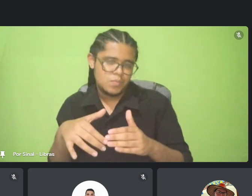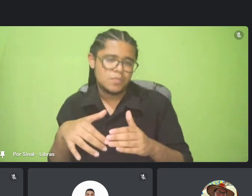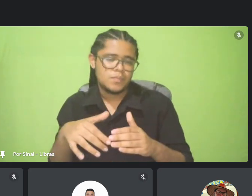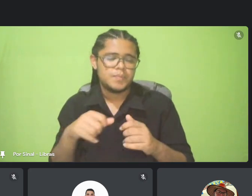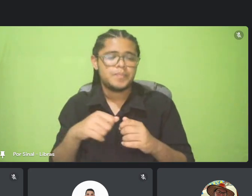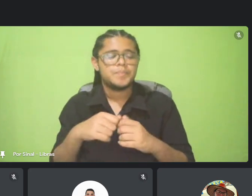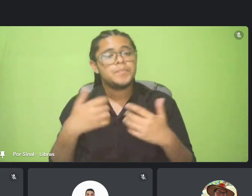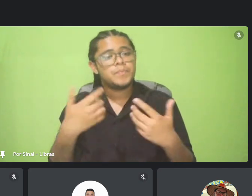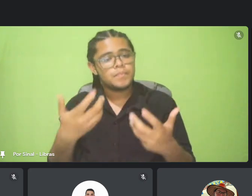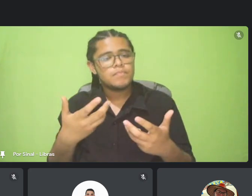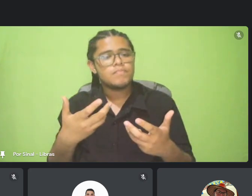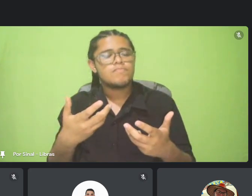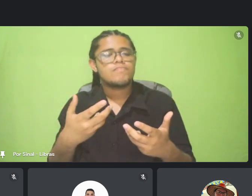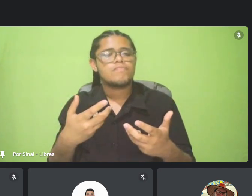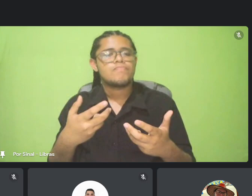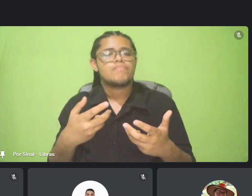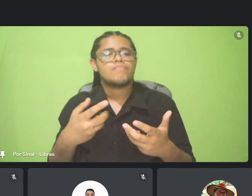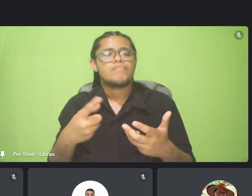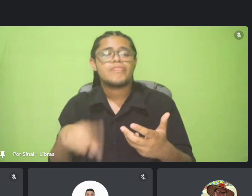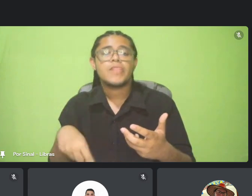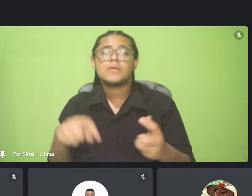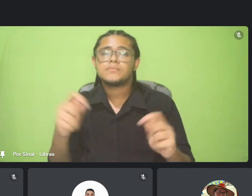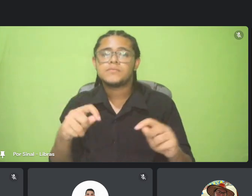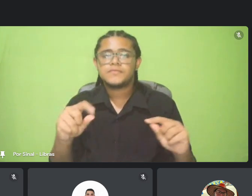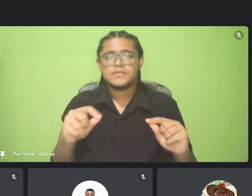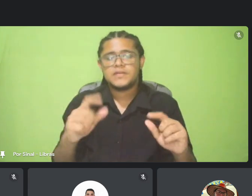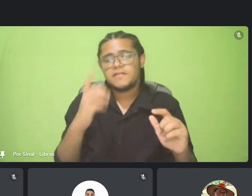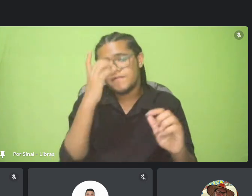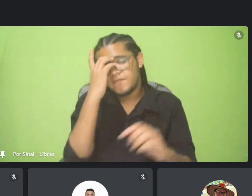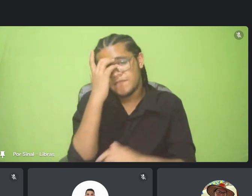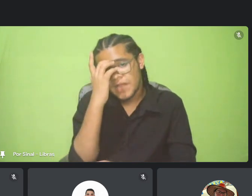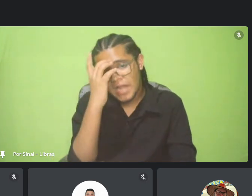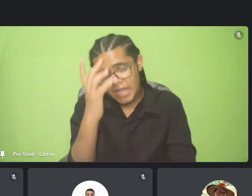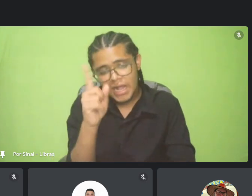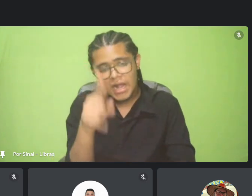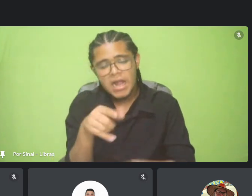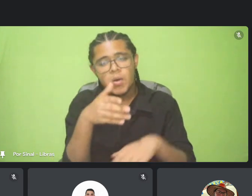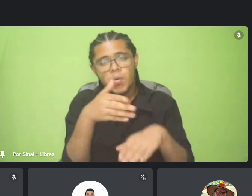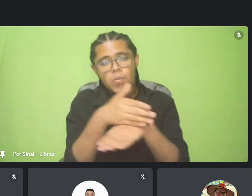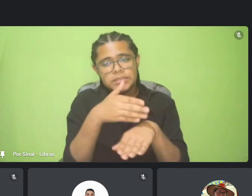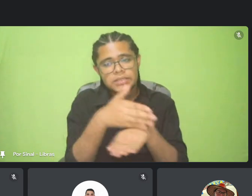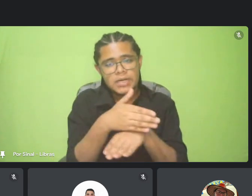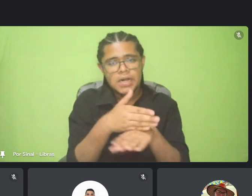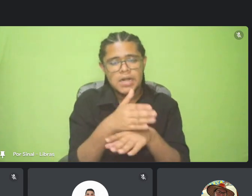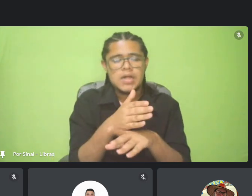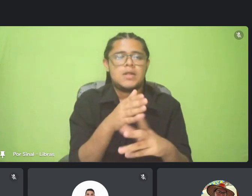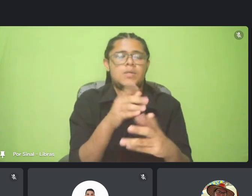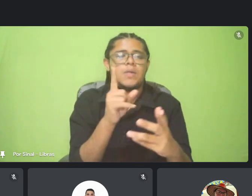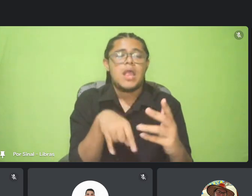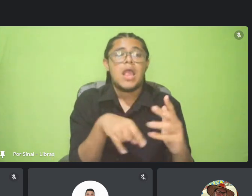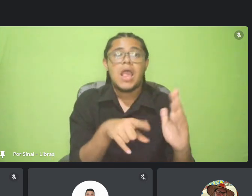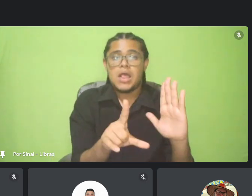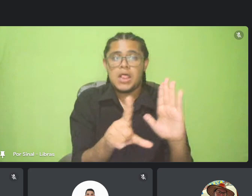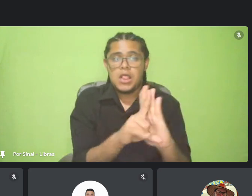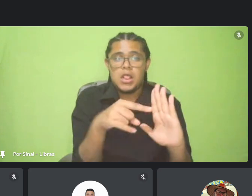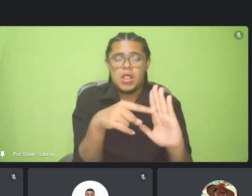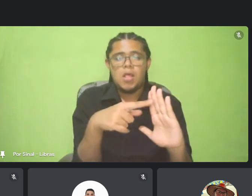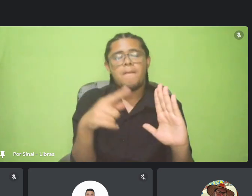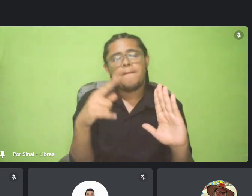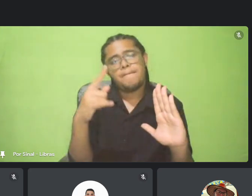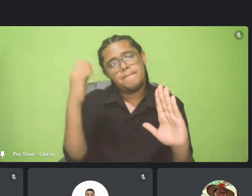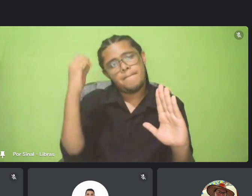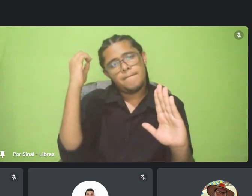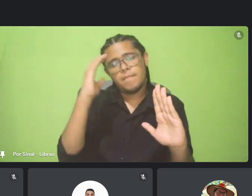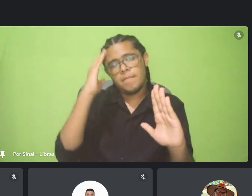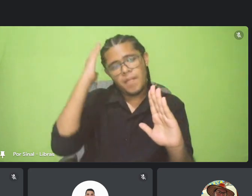facilitar, talvez não, facilitar o acesso à lei do Paulo Gustavo para que, tipo,